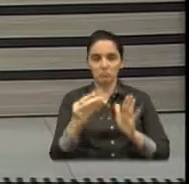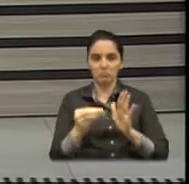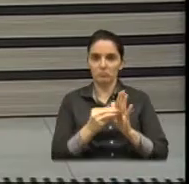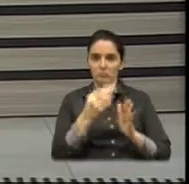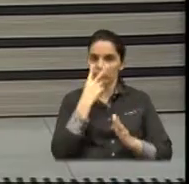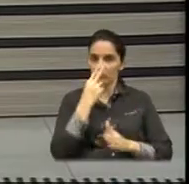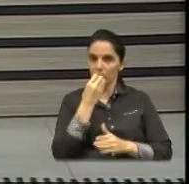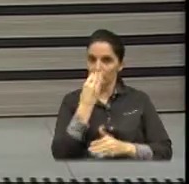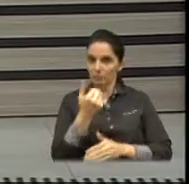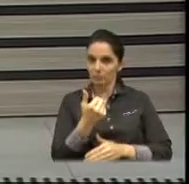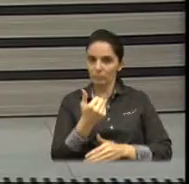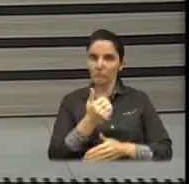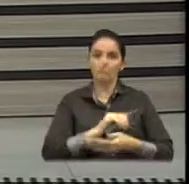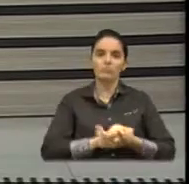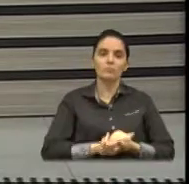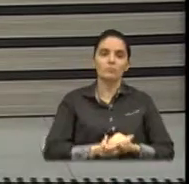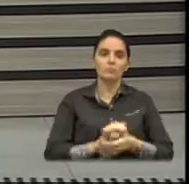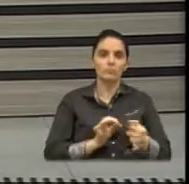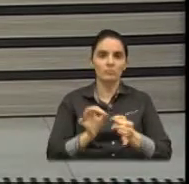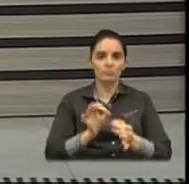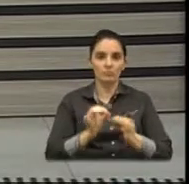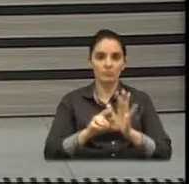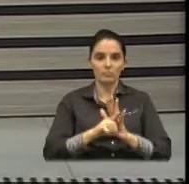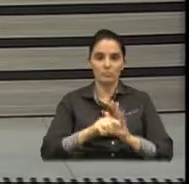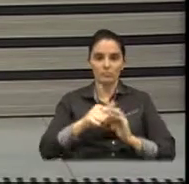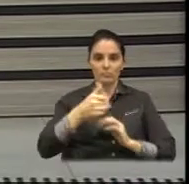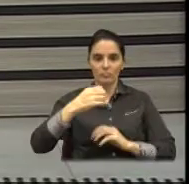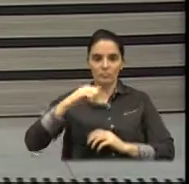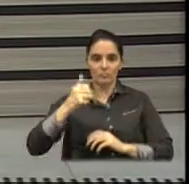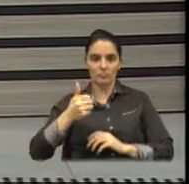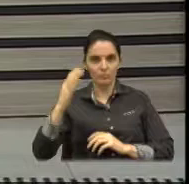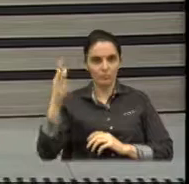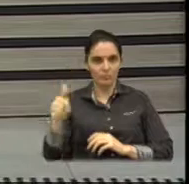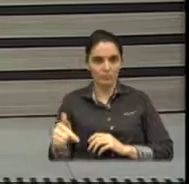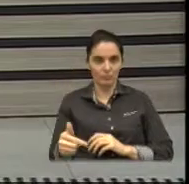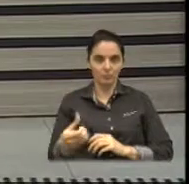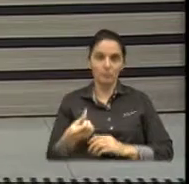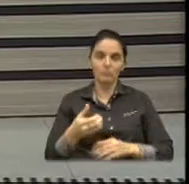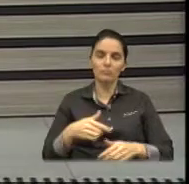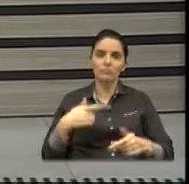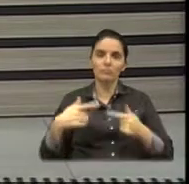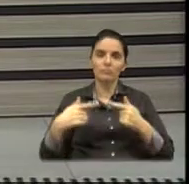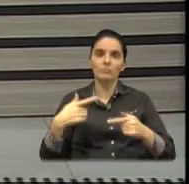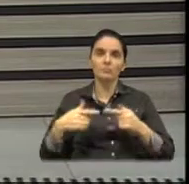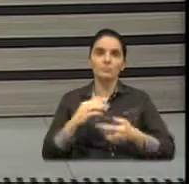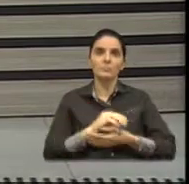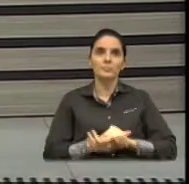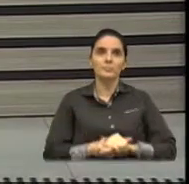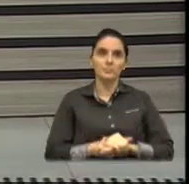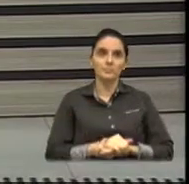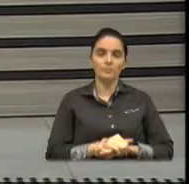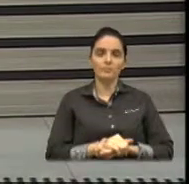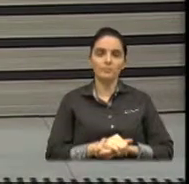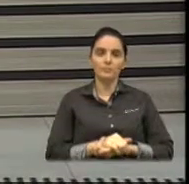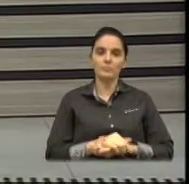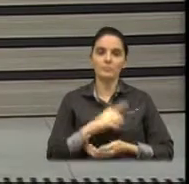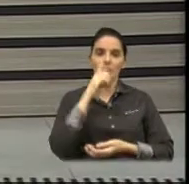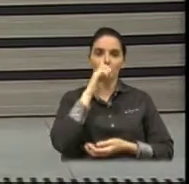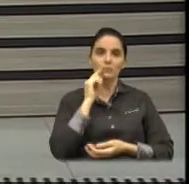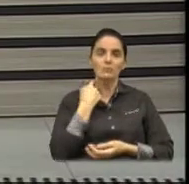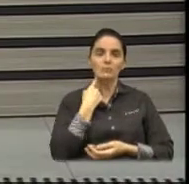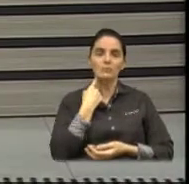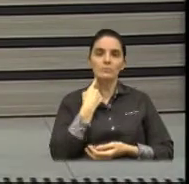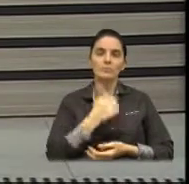é favorável. Projeto de lei 191/2016 está em discussão. Eu quero, senhor presidente. Com a palavra, o